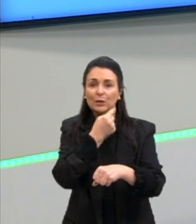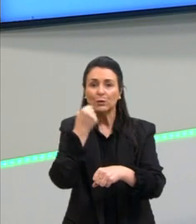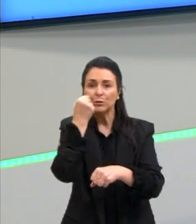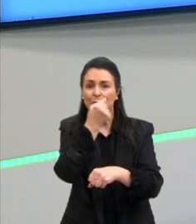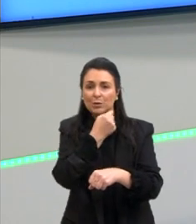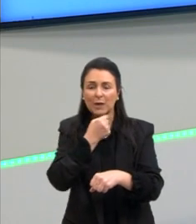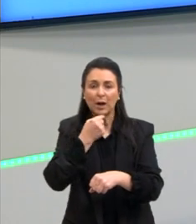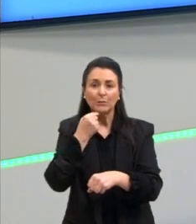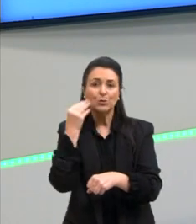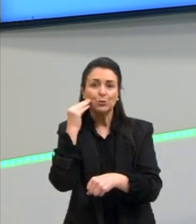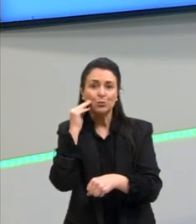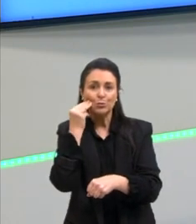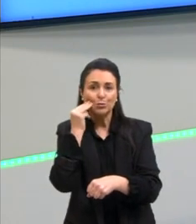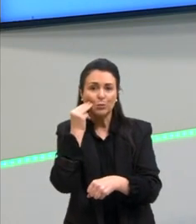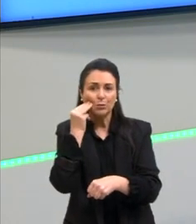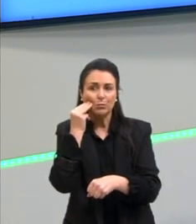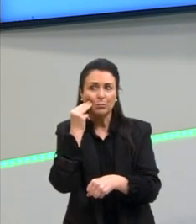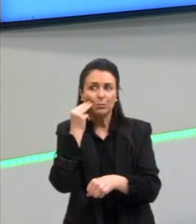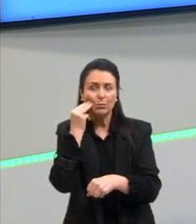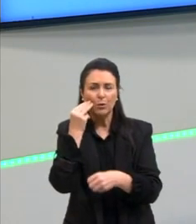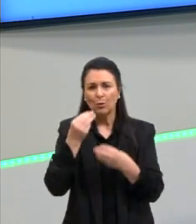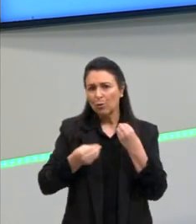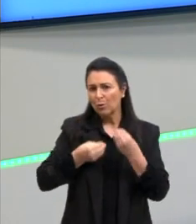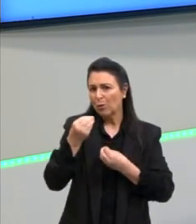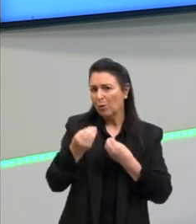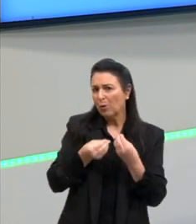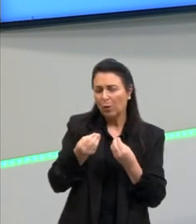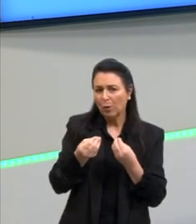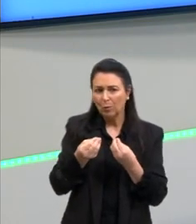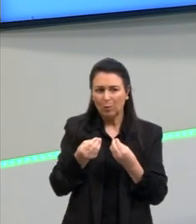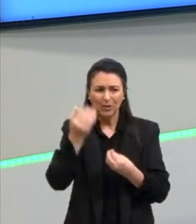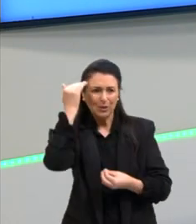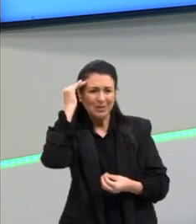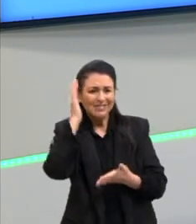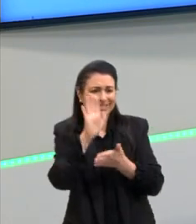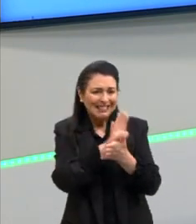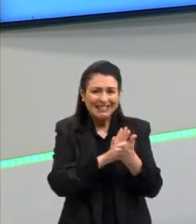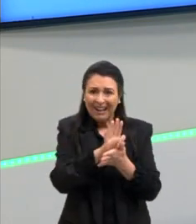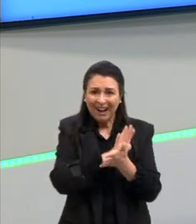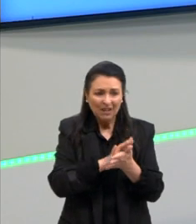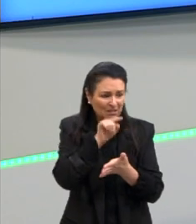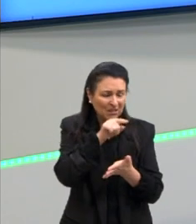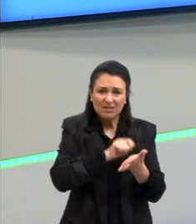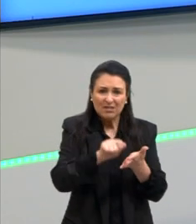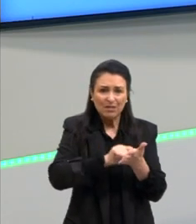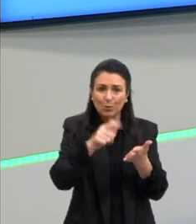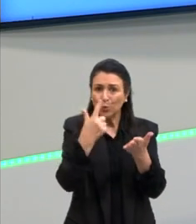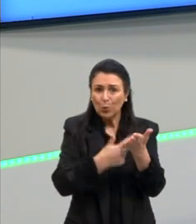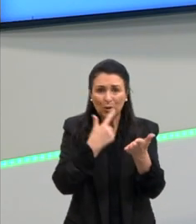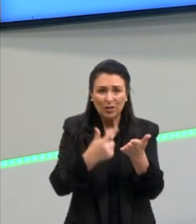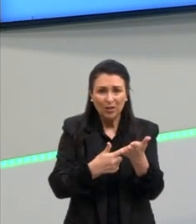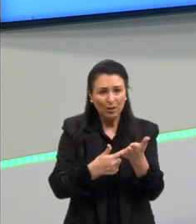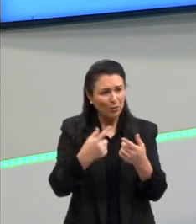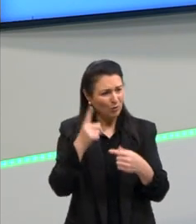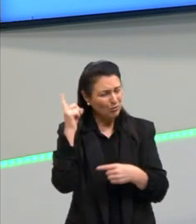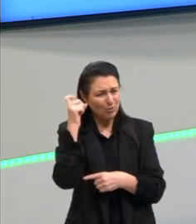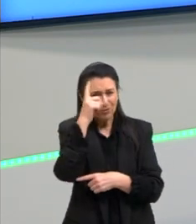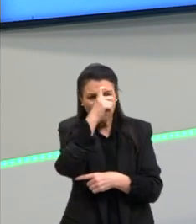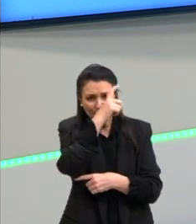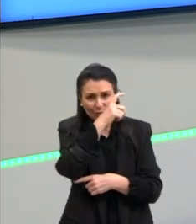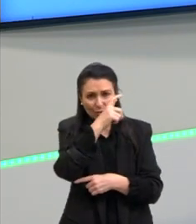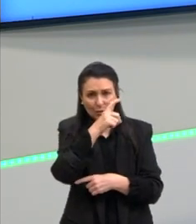se um aluno chega para mim tá sim professora não entendi nada do que está escrito essa língua é muito difícil mas vocês querem o que